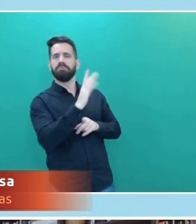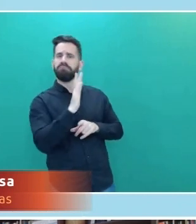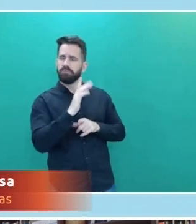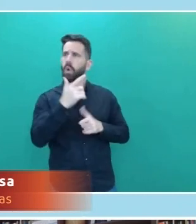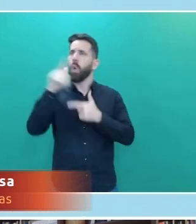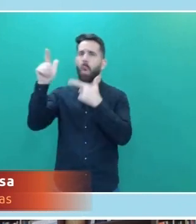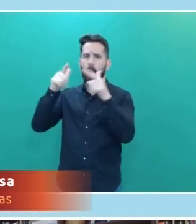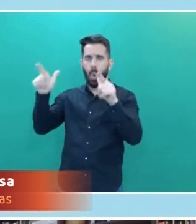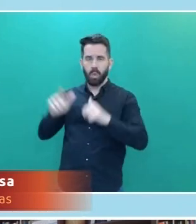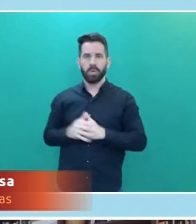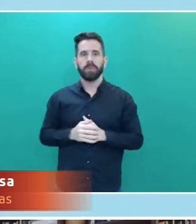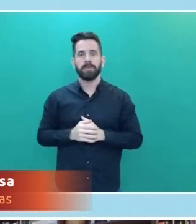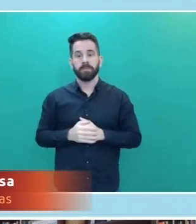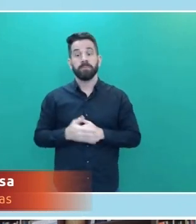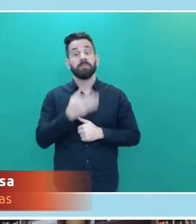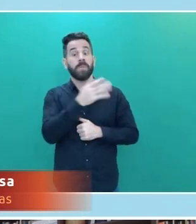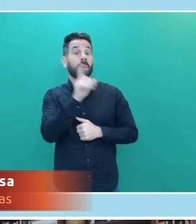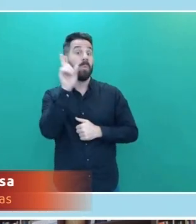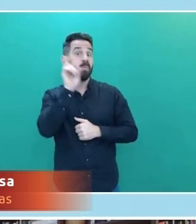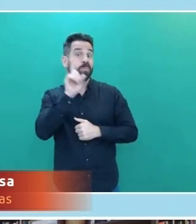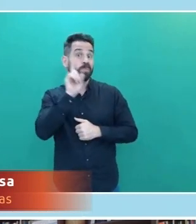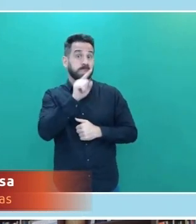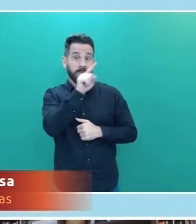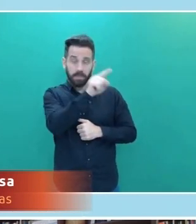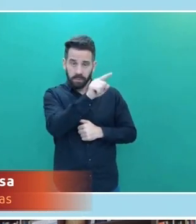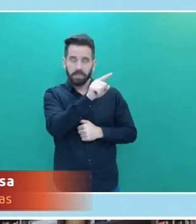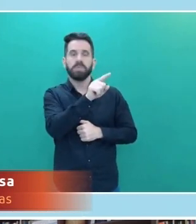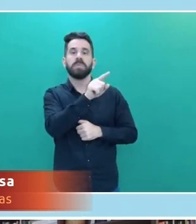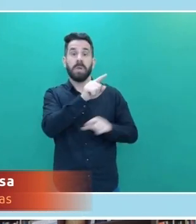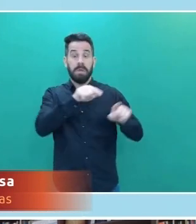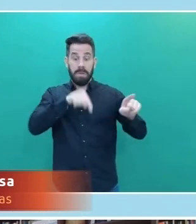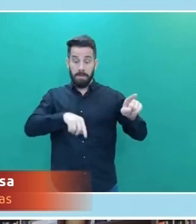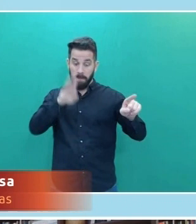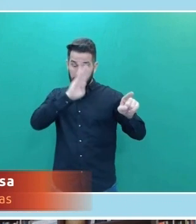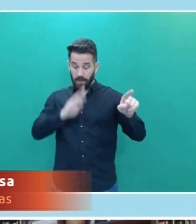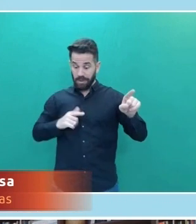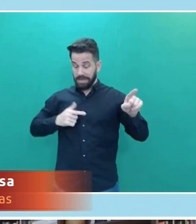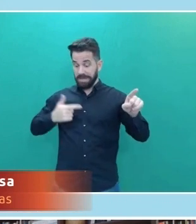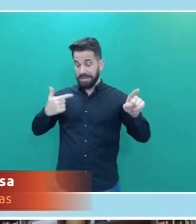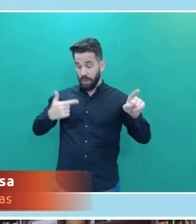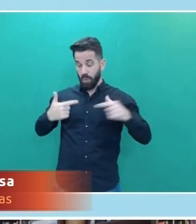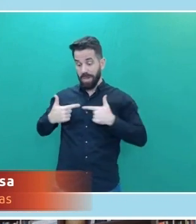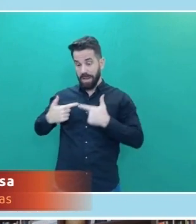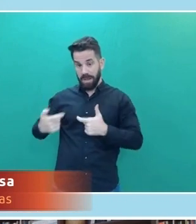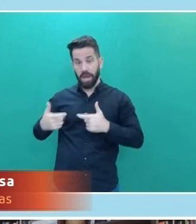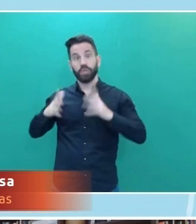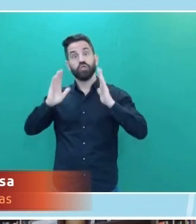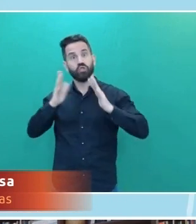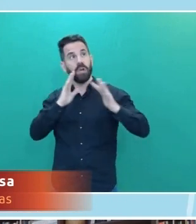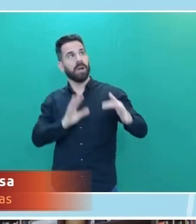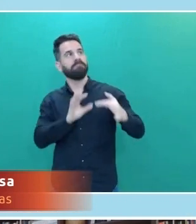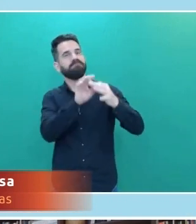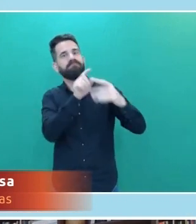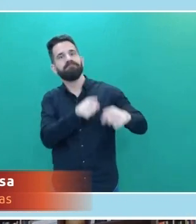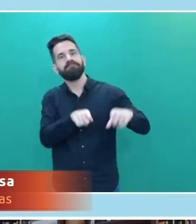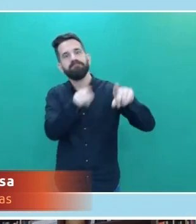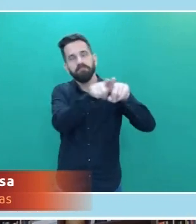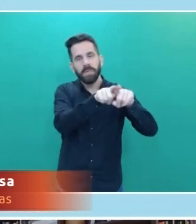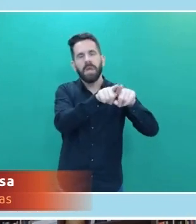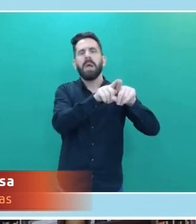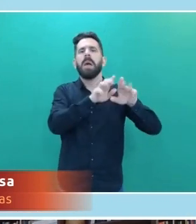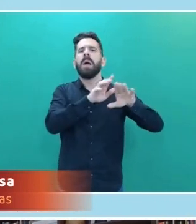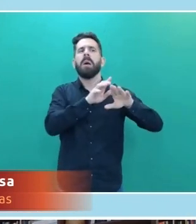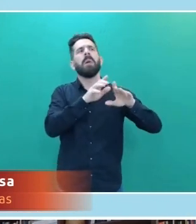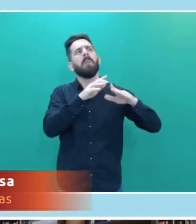longo período de muita proximidade com os Estados Unidos, que paulatinamente vai mudando e se afastando, com um